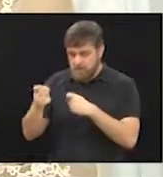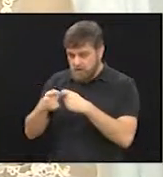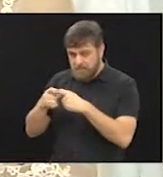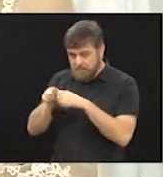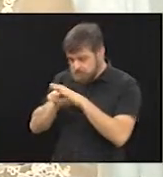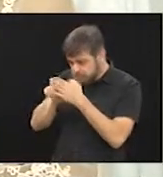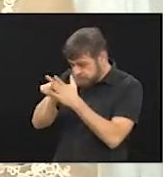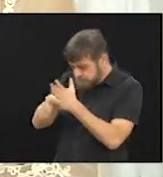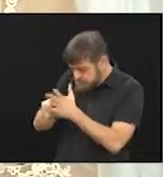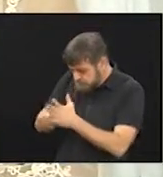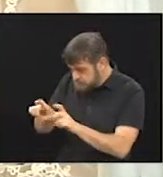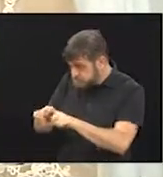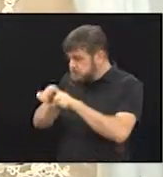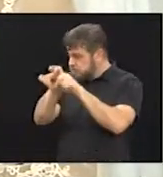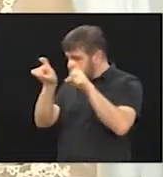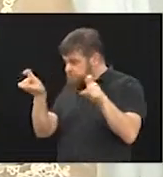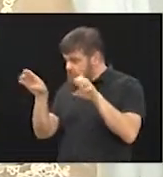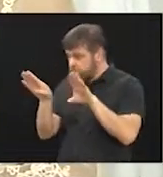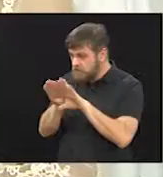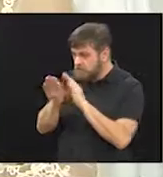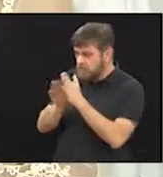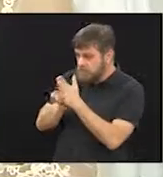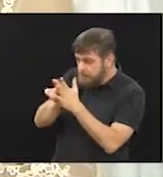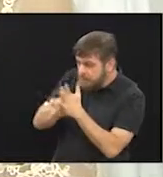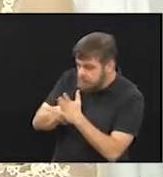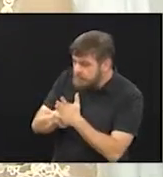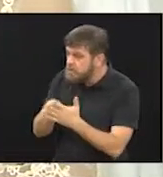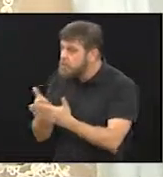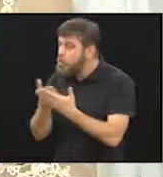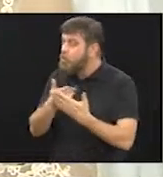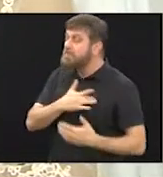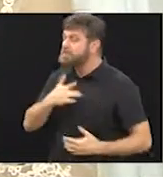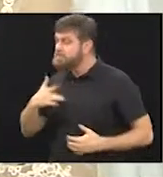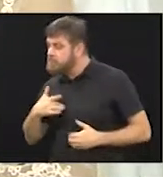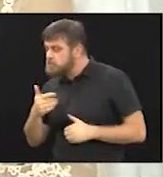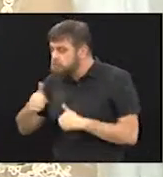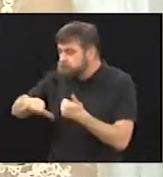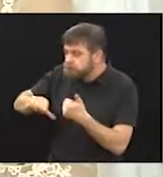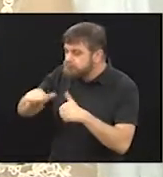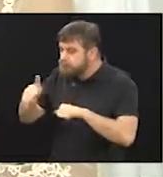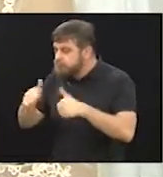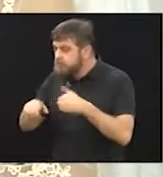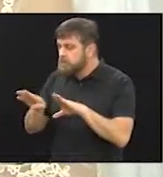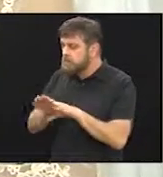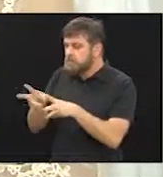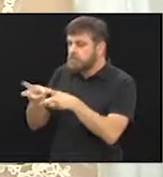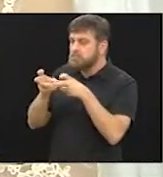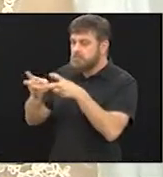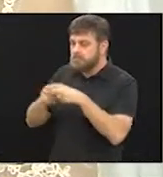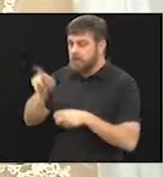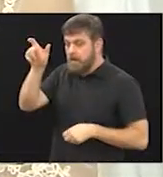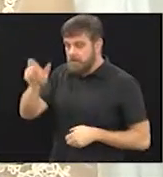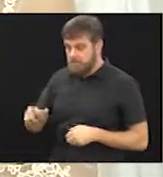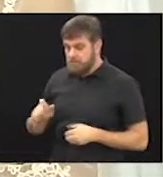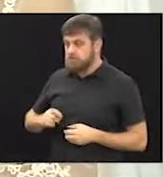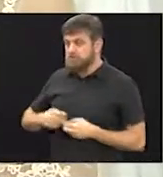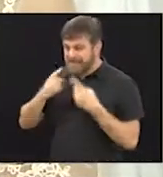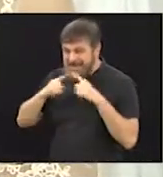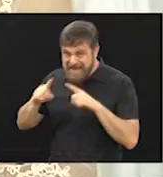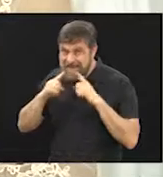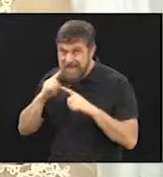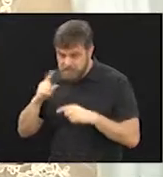anuais ginecológicos, de fazer alguns outros exames também, que esteja direcionado a algum sintoma ou queixa da